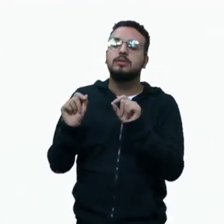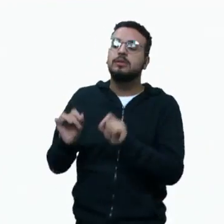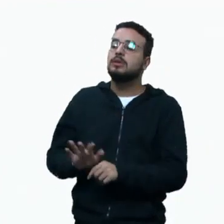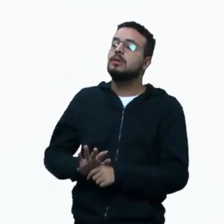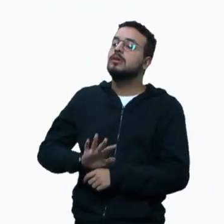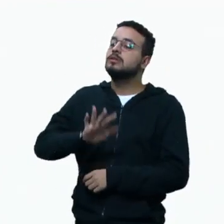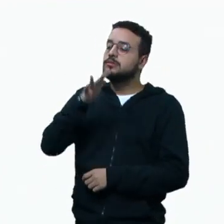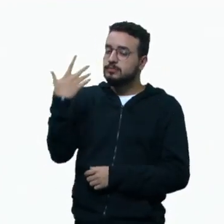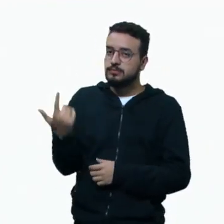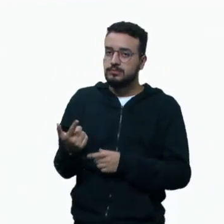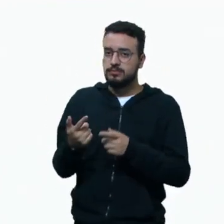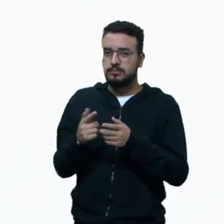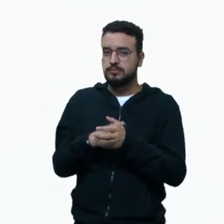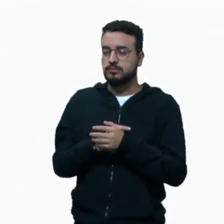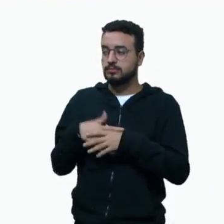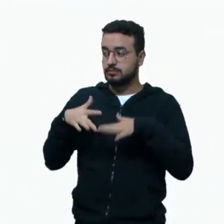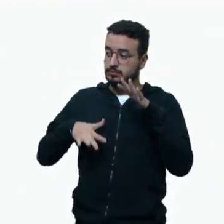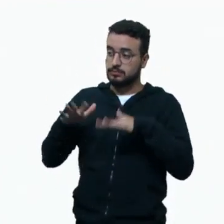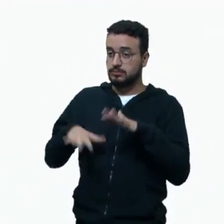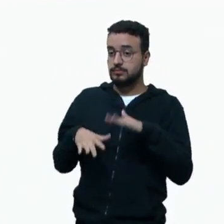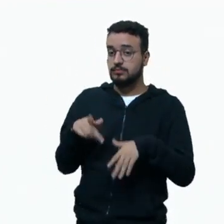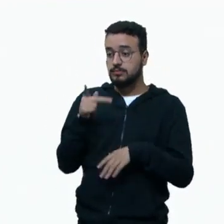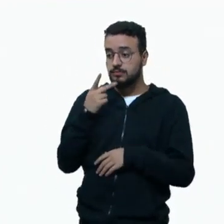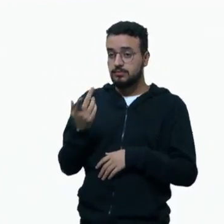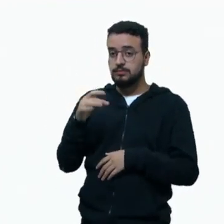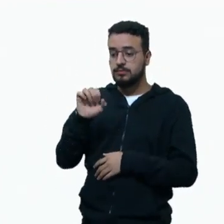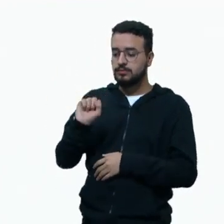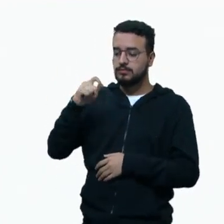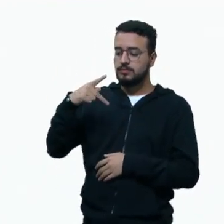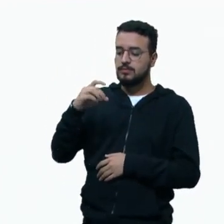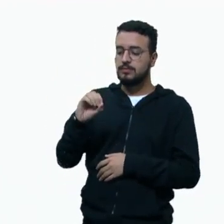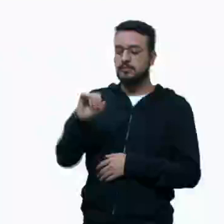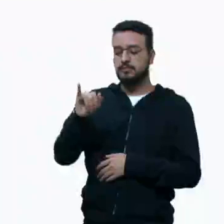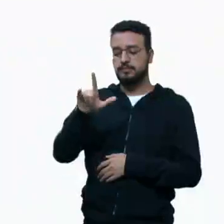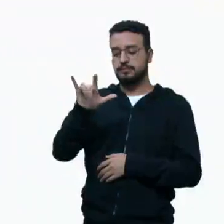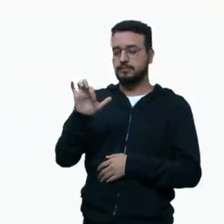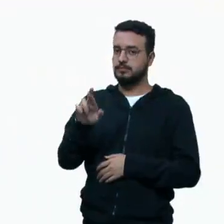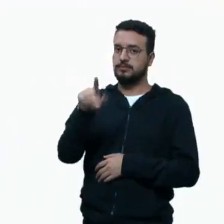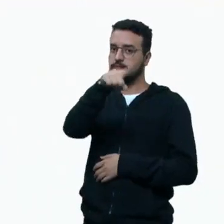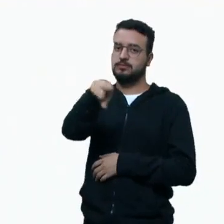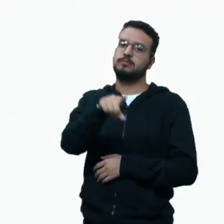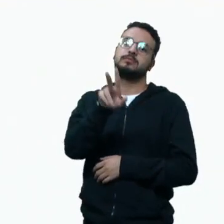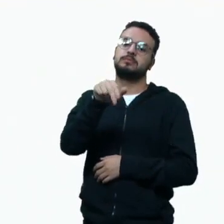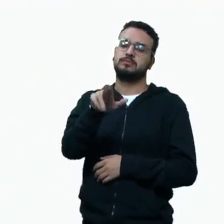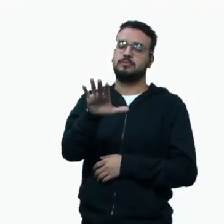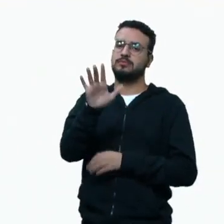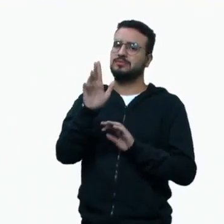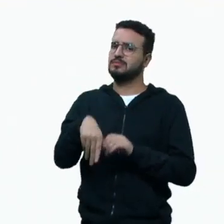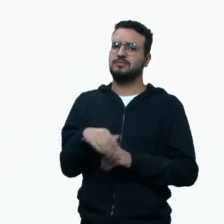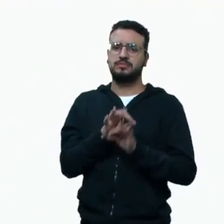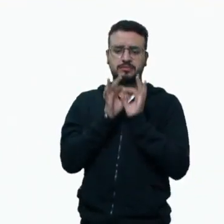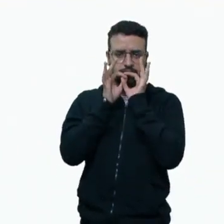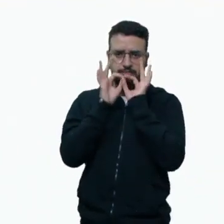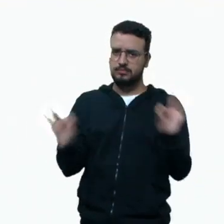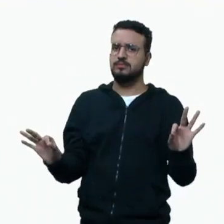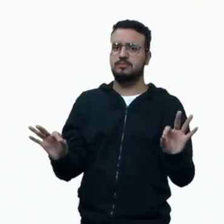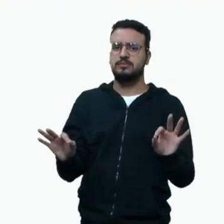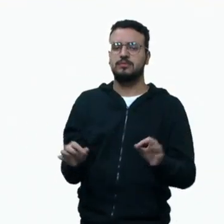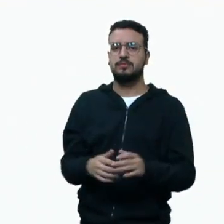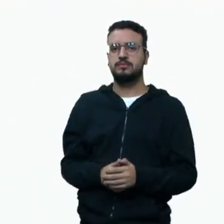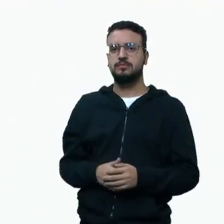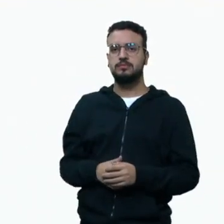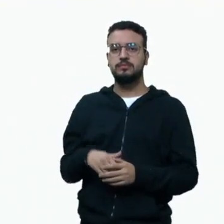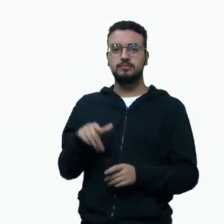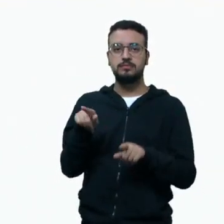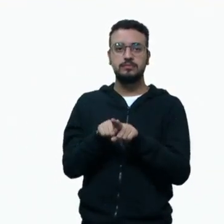né? Às vezes, para dar spoiler. Então, nunca faça isso, tá? É horrível. E nós temos o